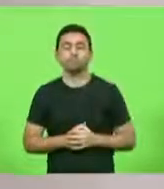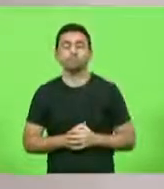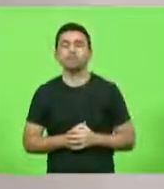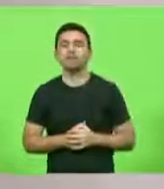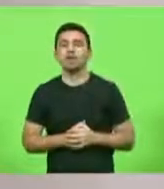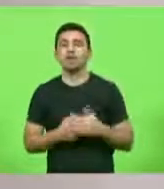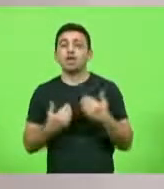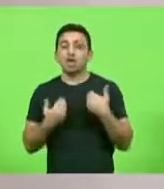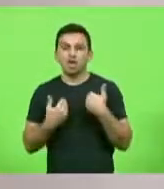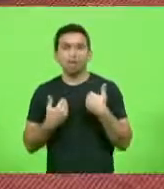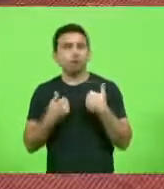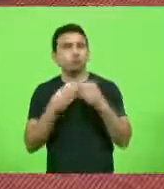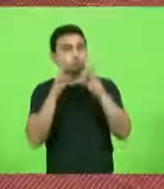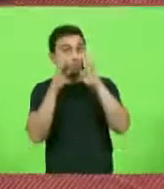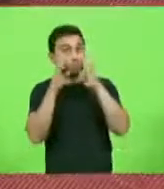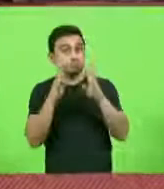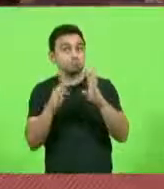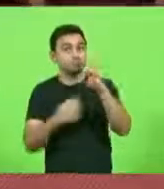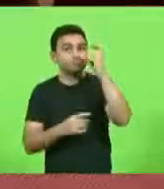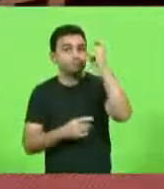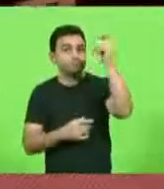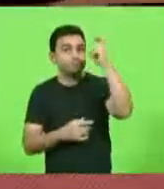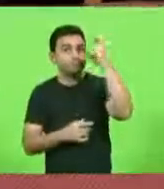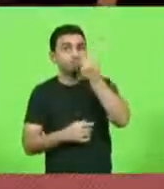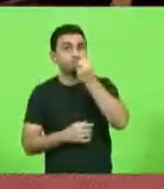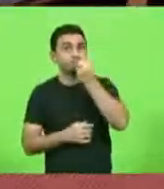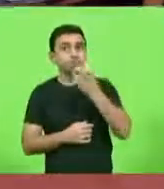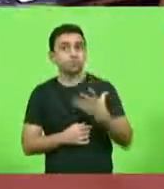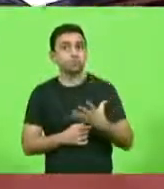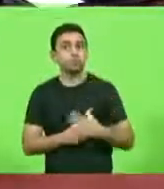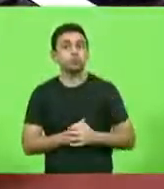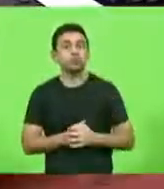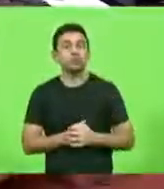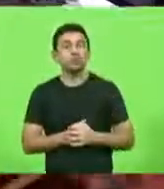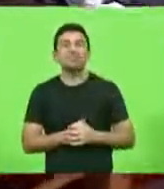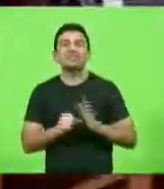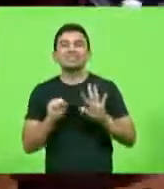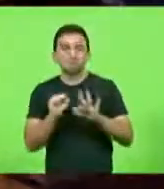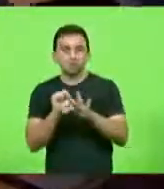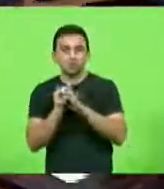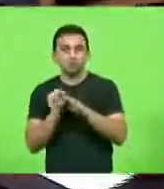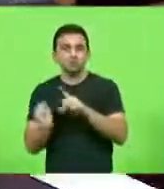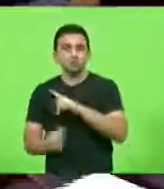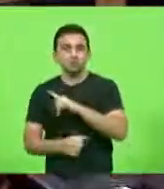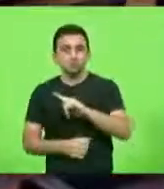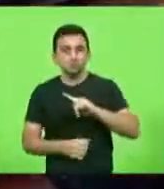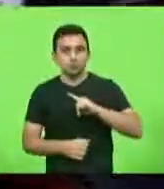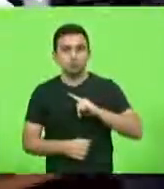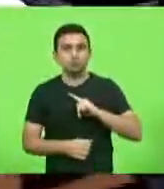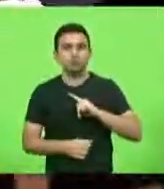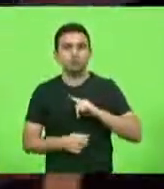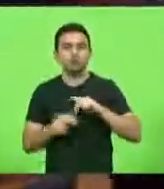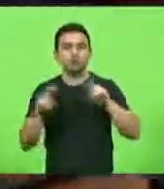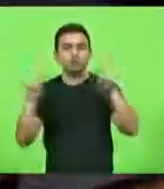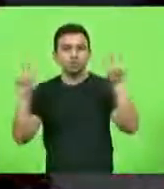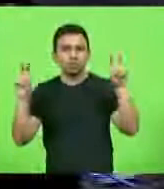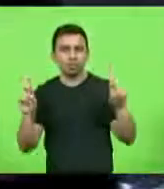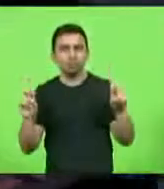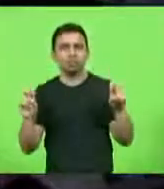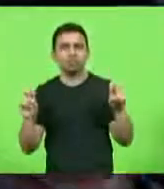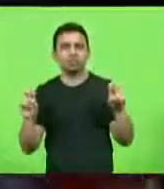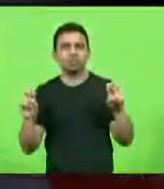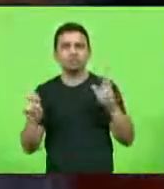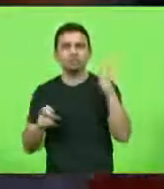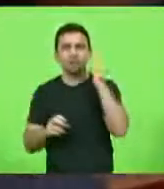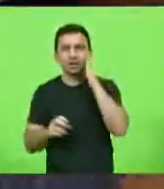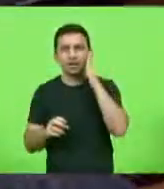tão inteligente que dentro dessa casa aqui, porque a gente sabe que, quando a gente trata de segurança pública, dentro do tema segurança pública, a gente sabe que tudo aquilo